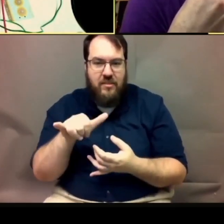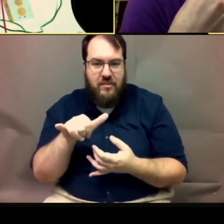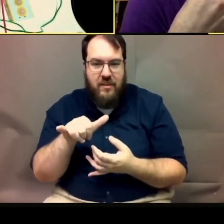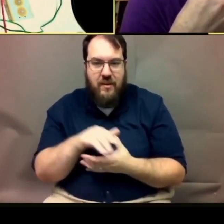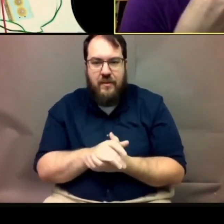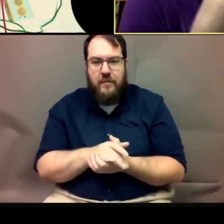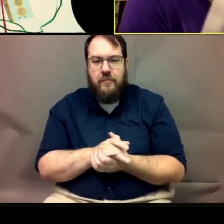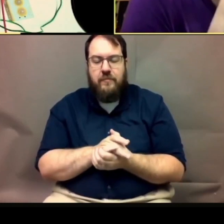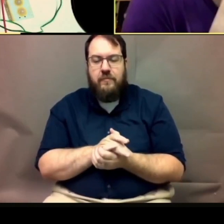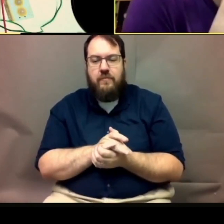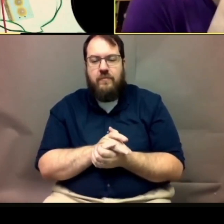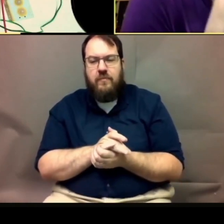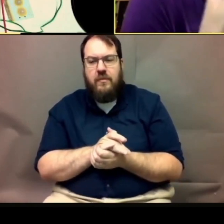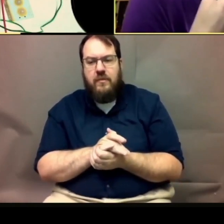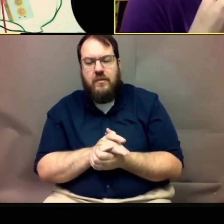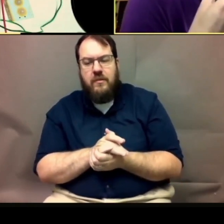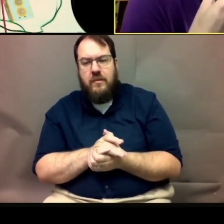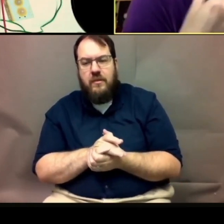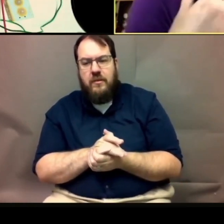massinha em cima